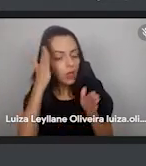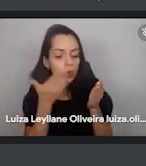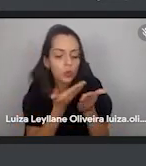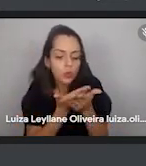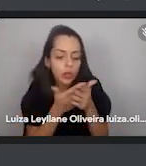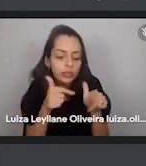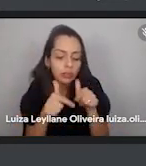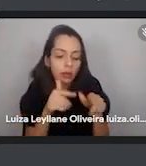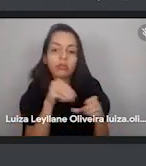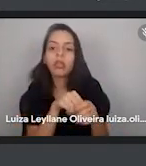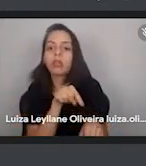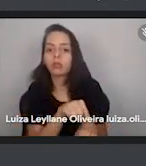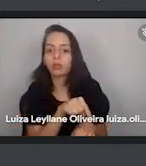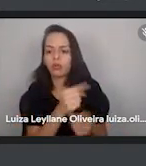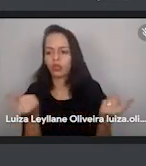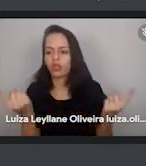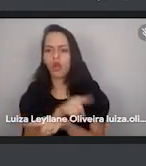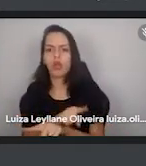Capacitação.